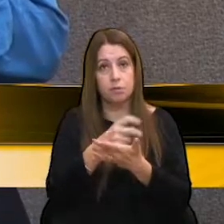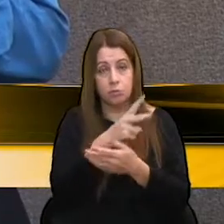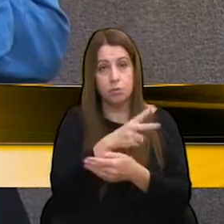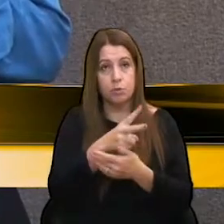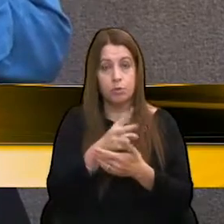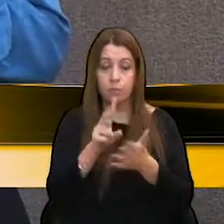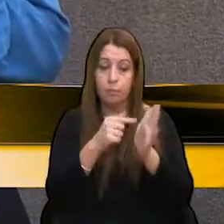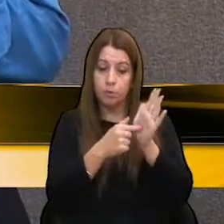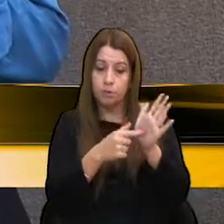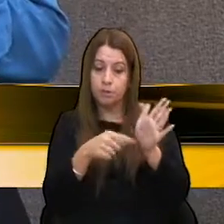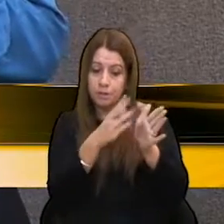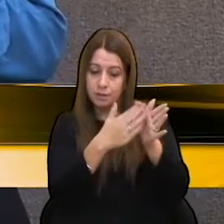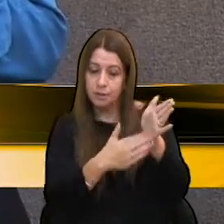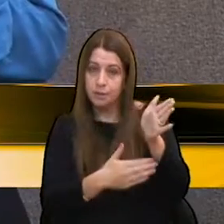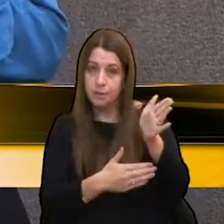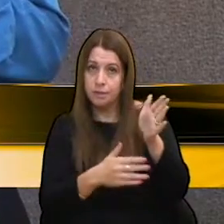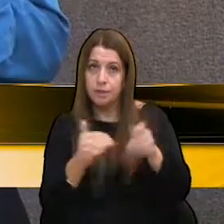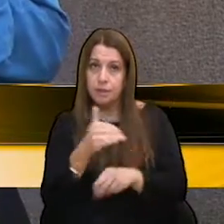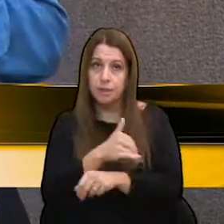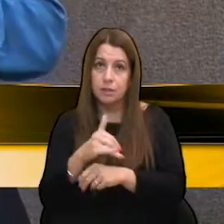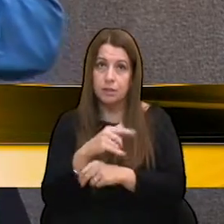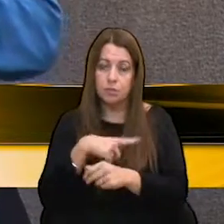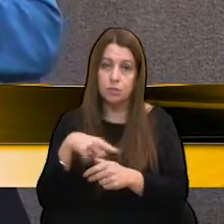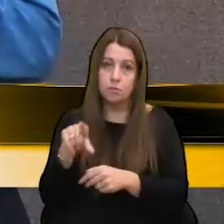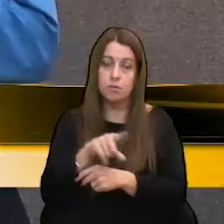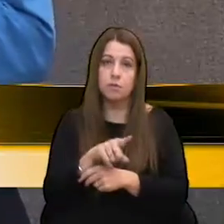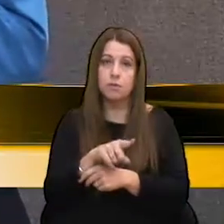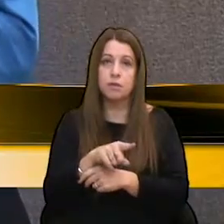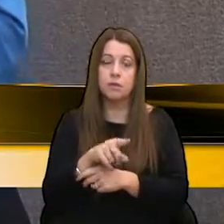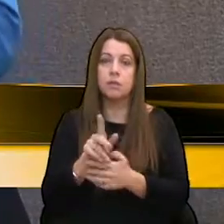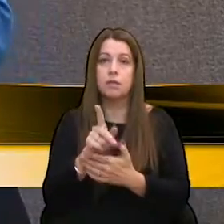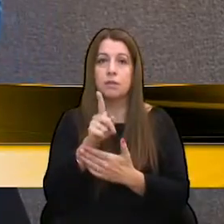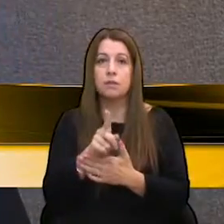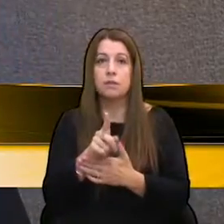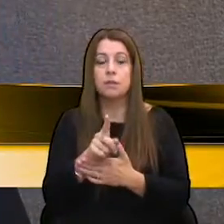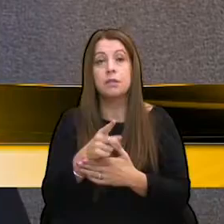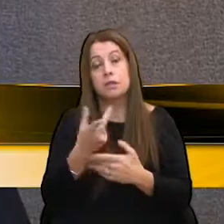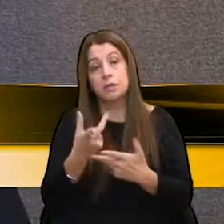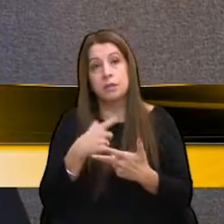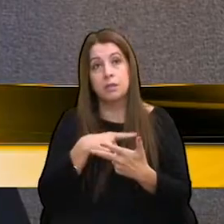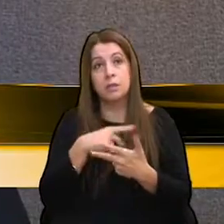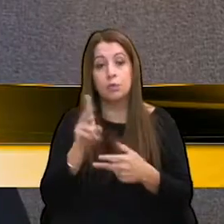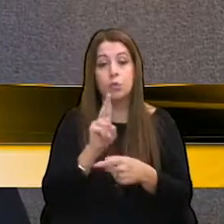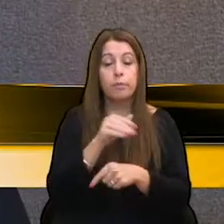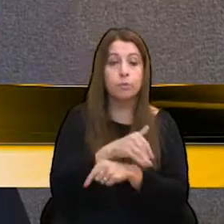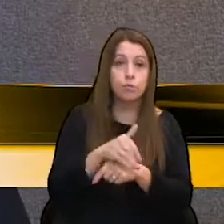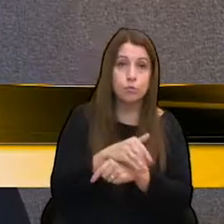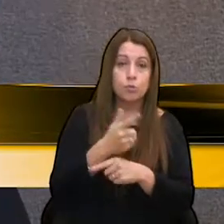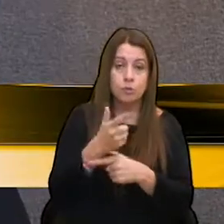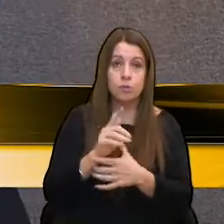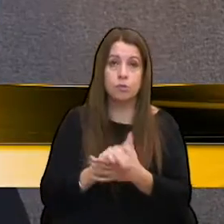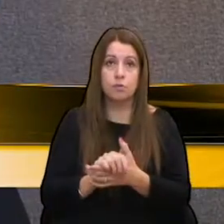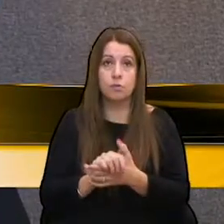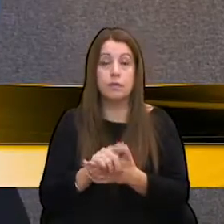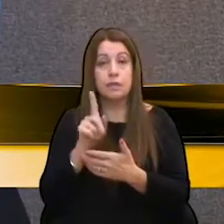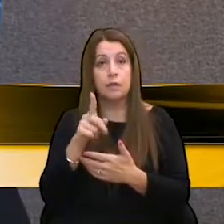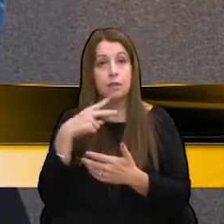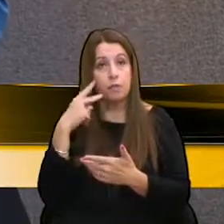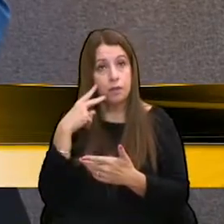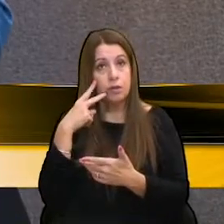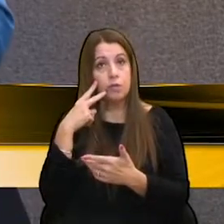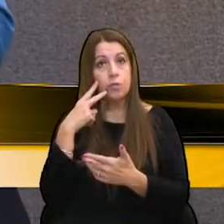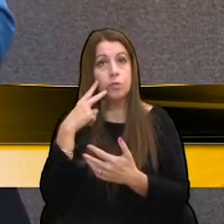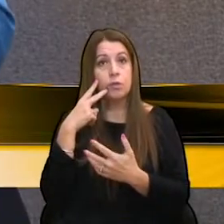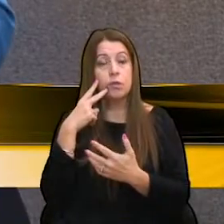vai mostrar lá para o pessoal as ruas que estão sendo passíveis de serem denominadas, né? E o vereador,